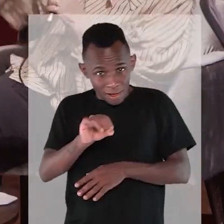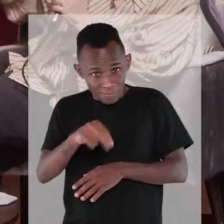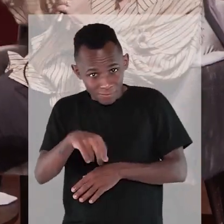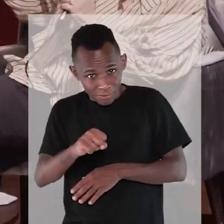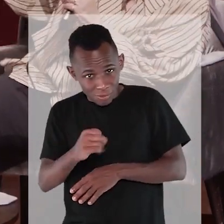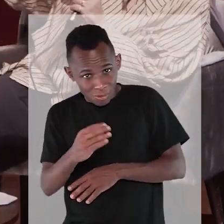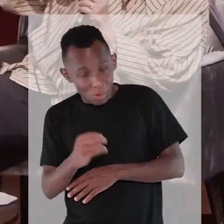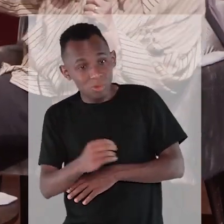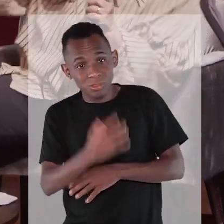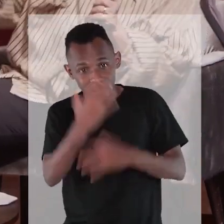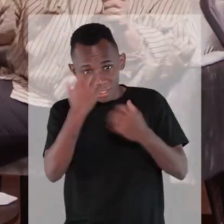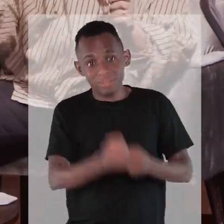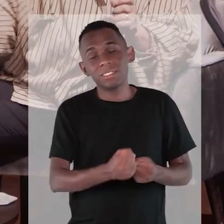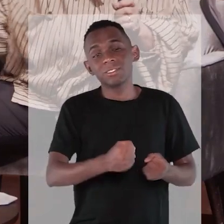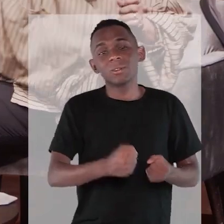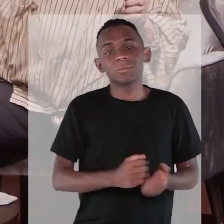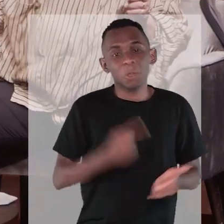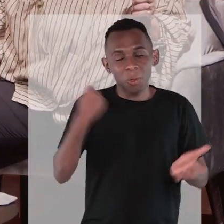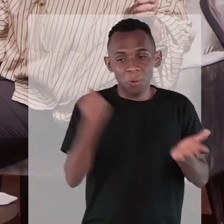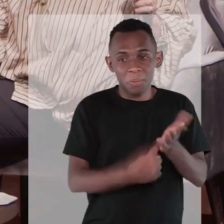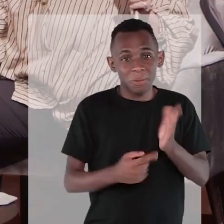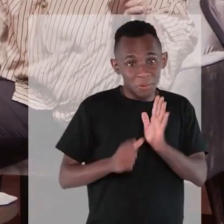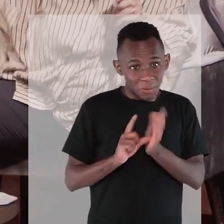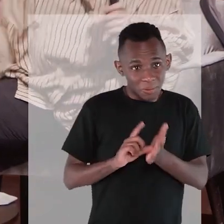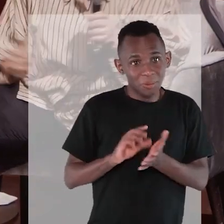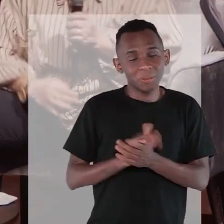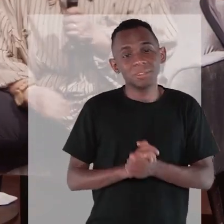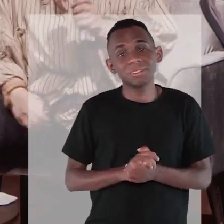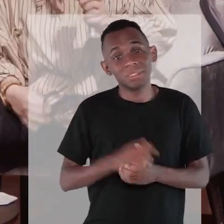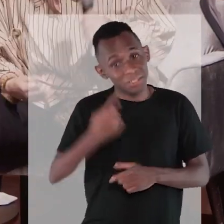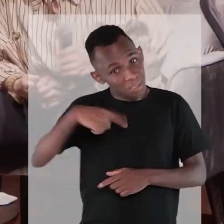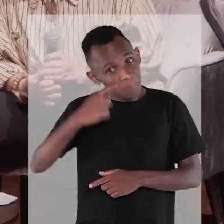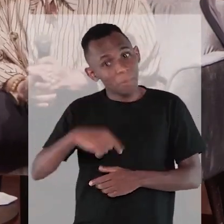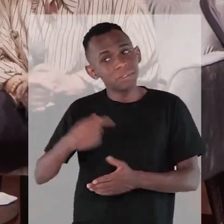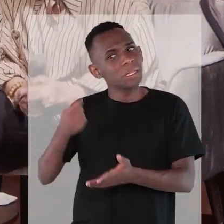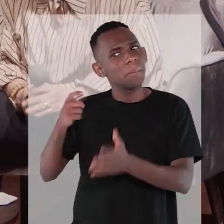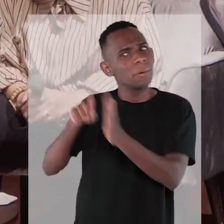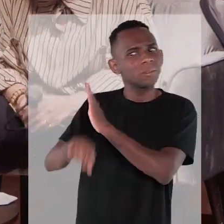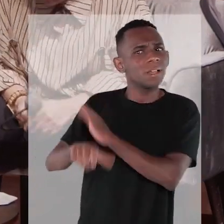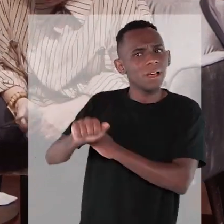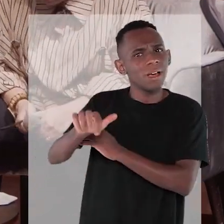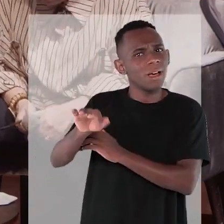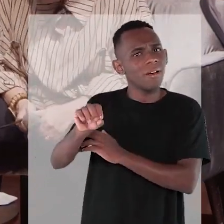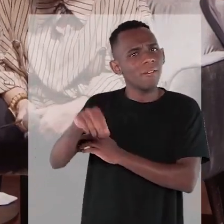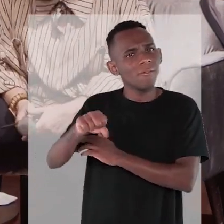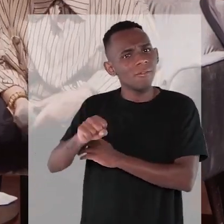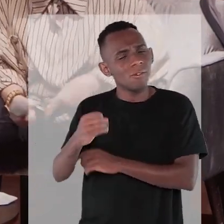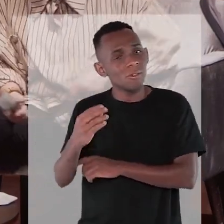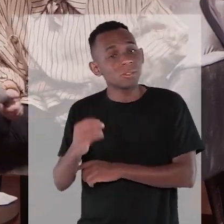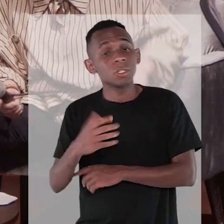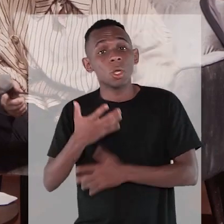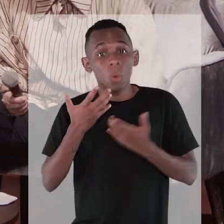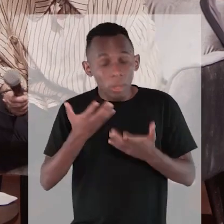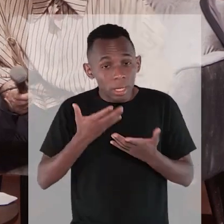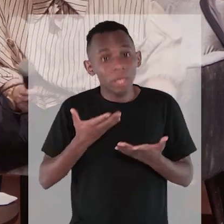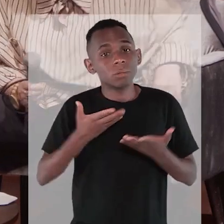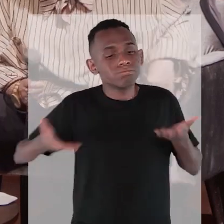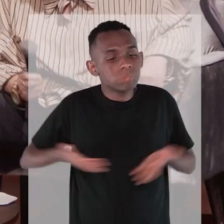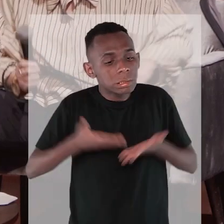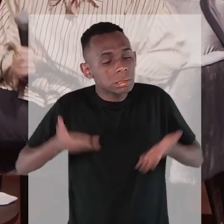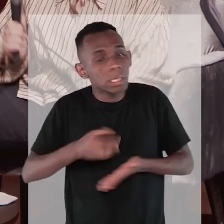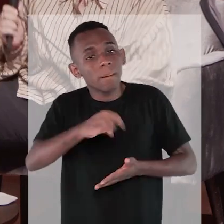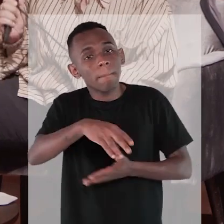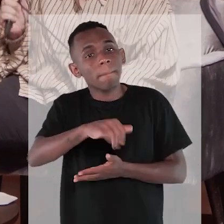Não, isso foi um gesto tirânico. Bom, mas aí nós cobrando do Afonso, né? Não, mas eu quero instigar o Miguel a continuar